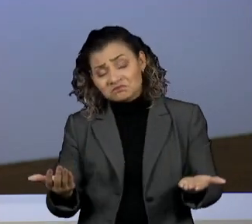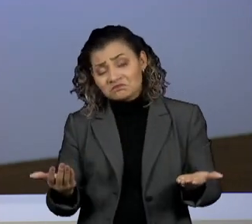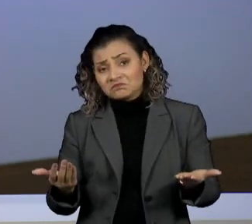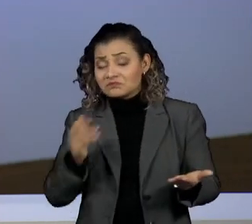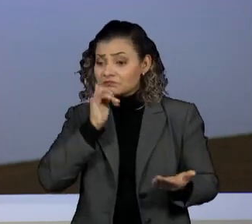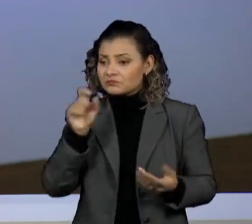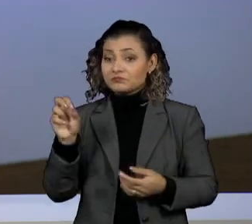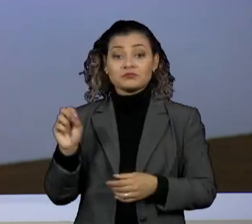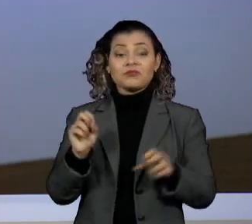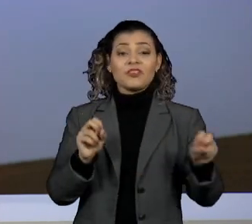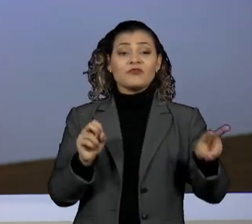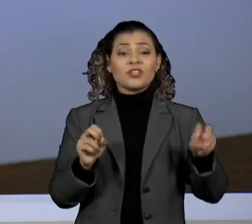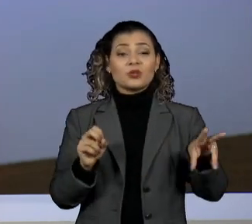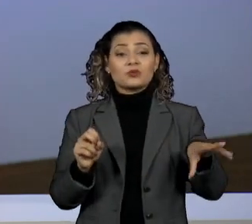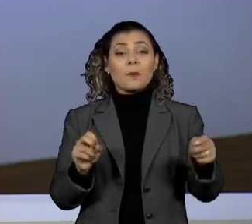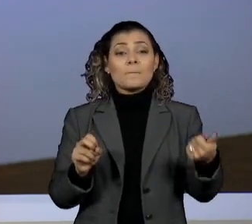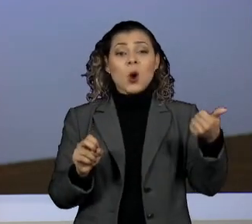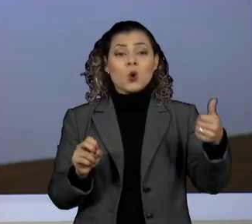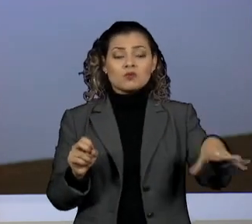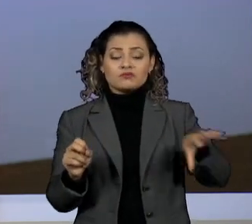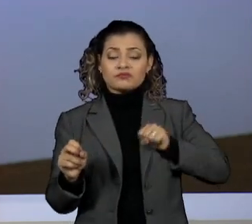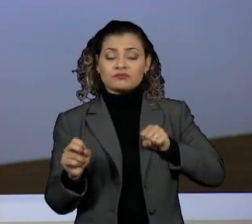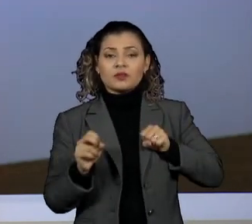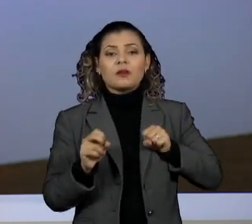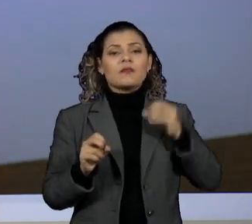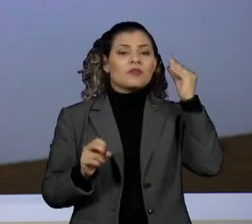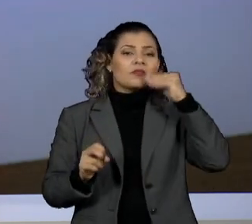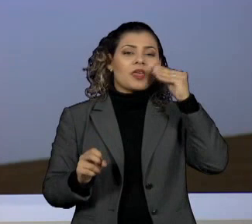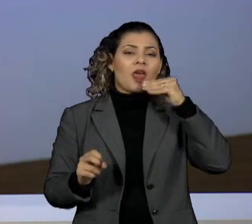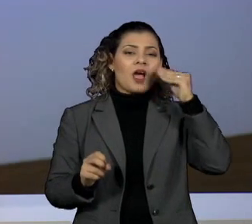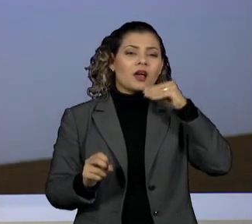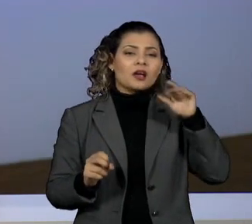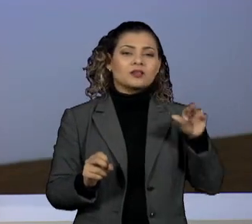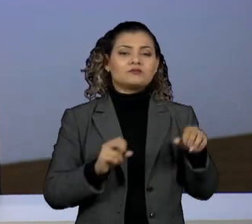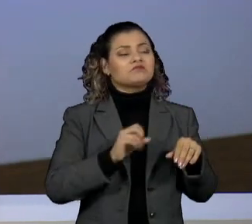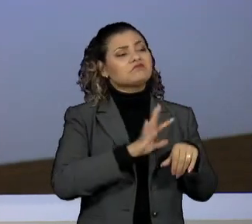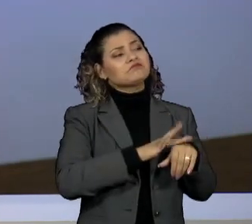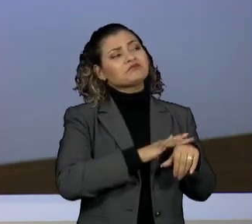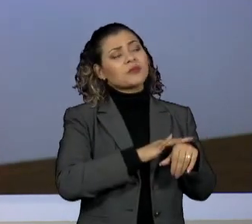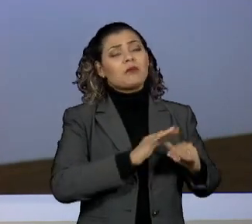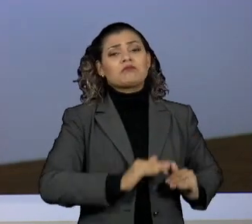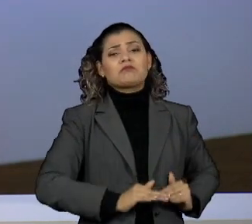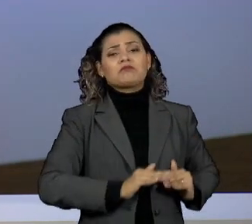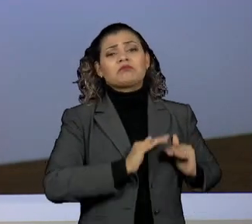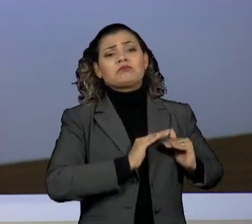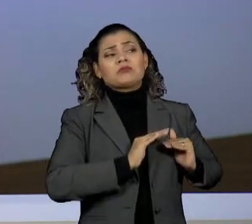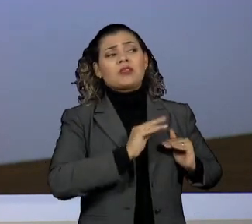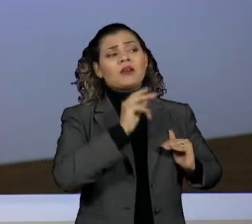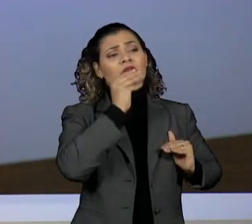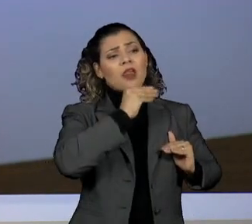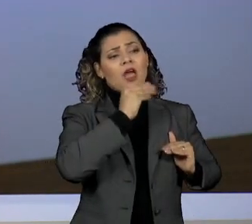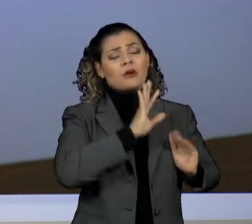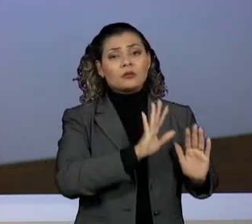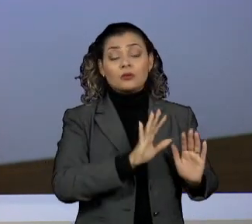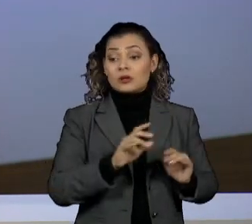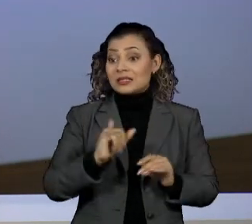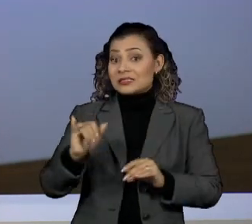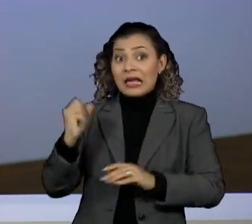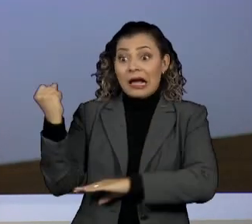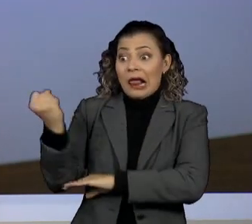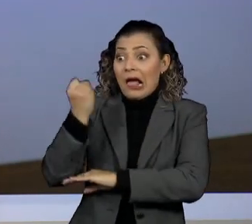menos vírus causa uma doença menos grave e a